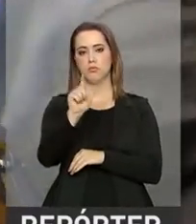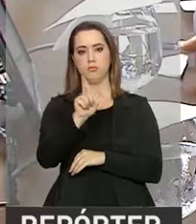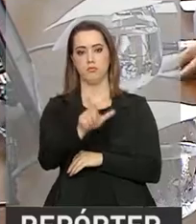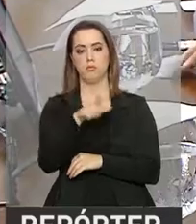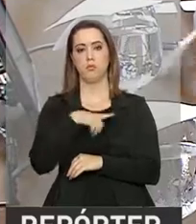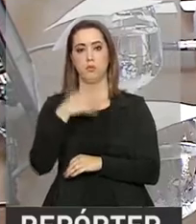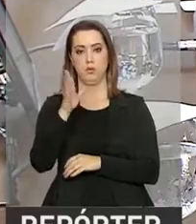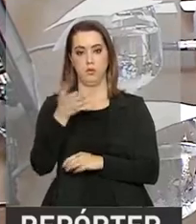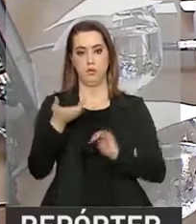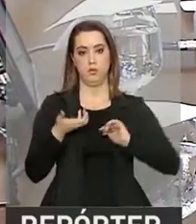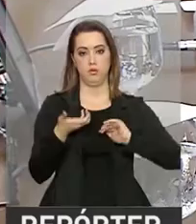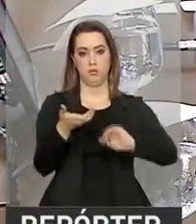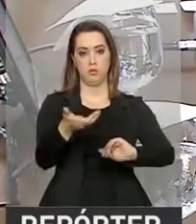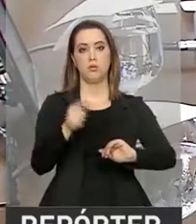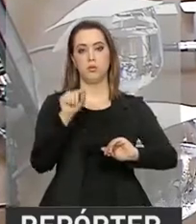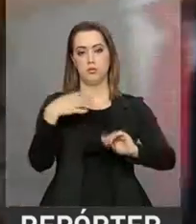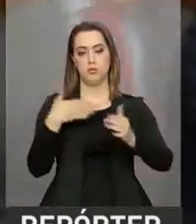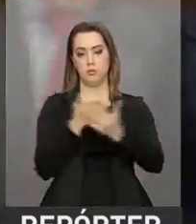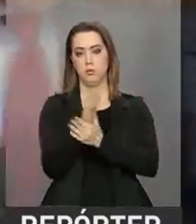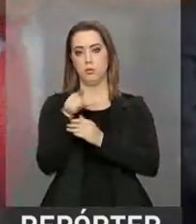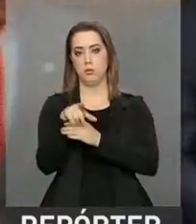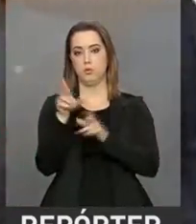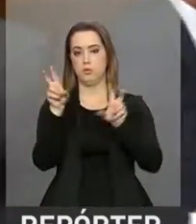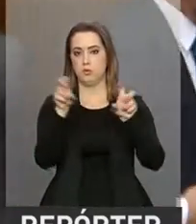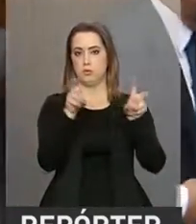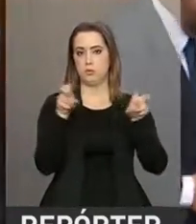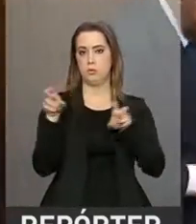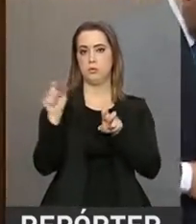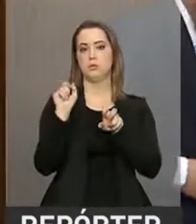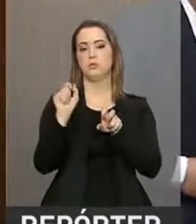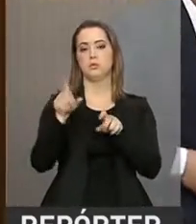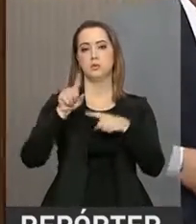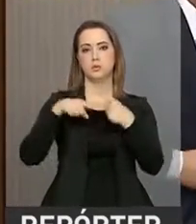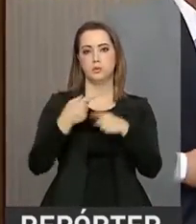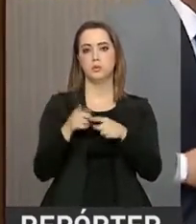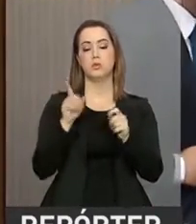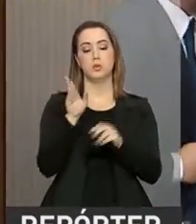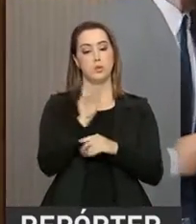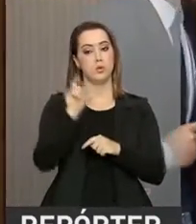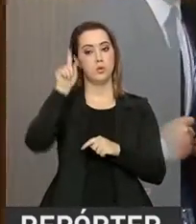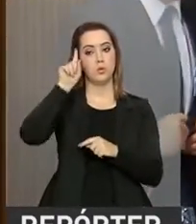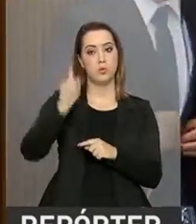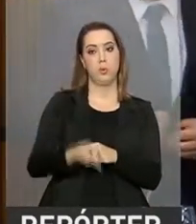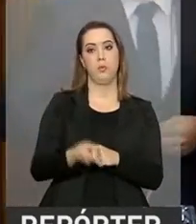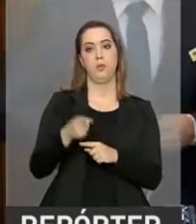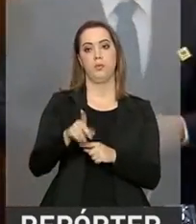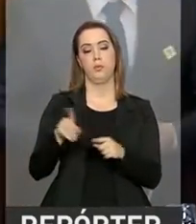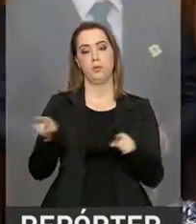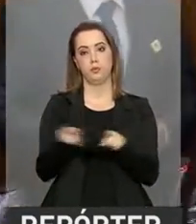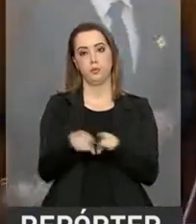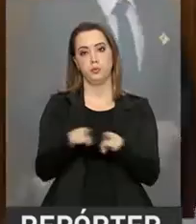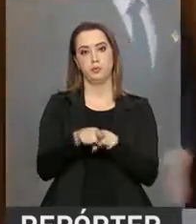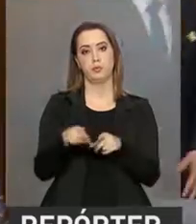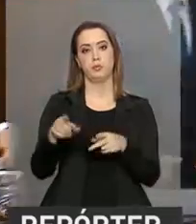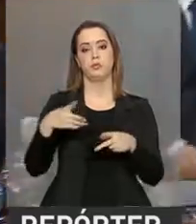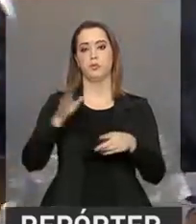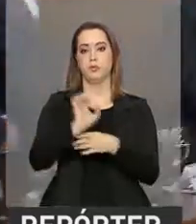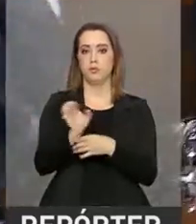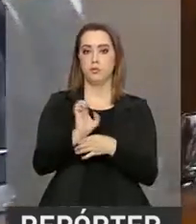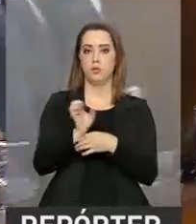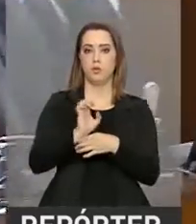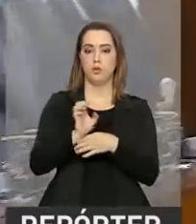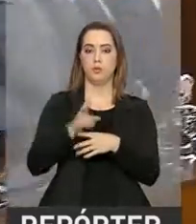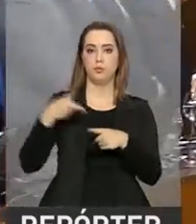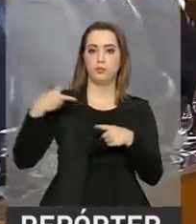do projeto de renegociação da dívida, com a obrigação de limitar o crescimento dos gastos estaduais, assim como dos